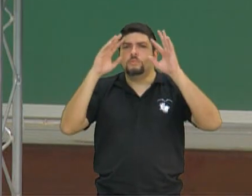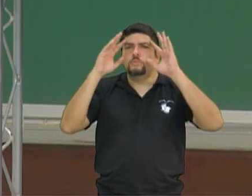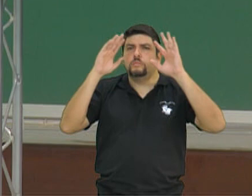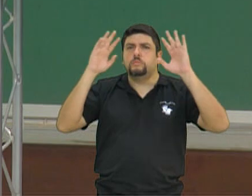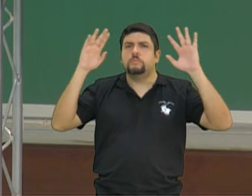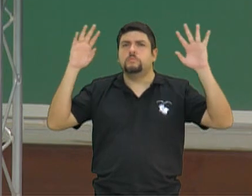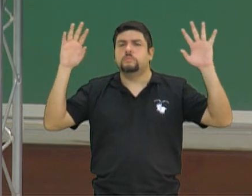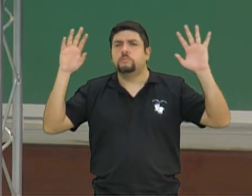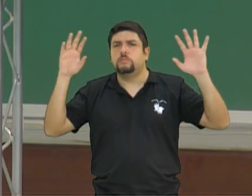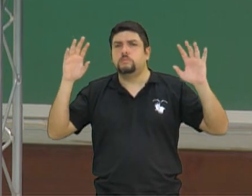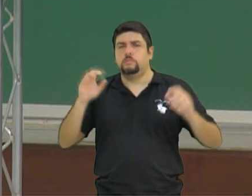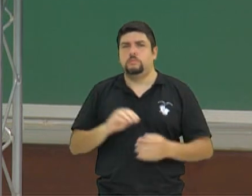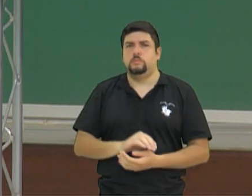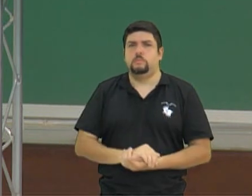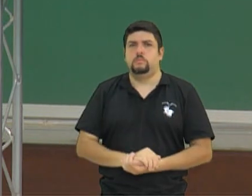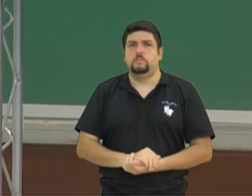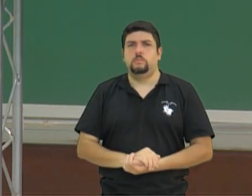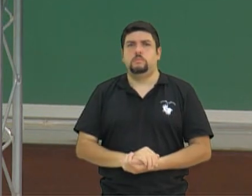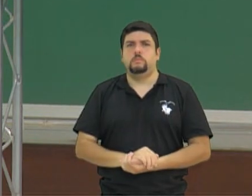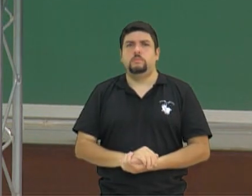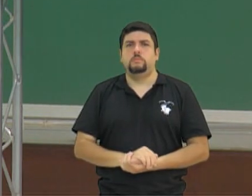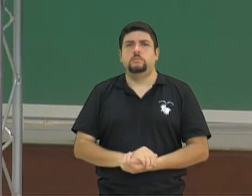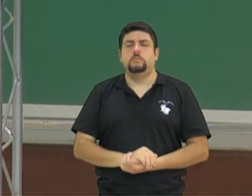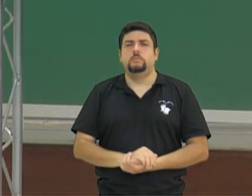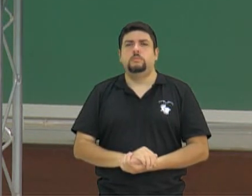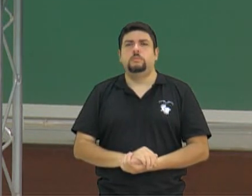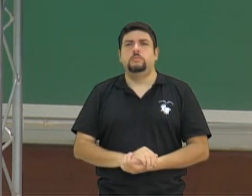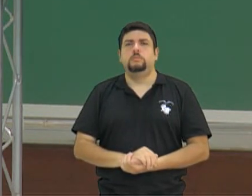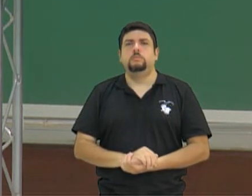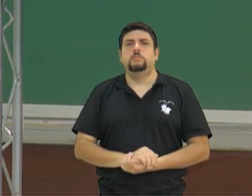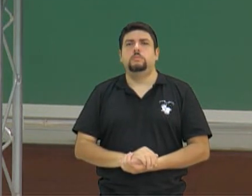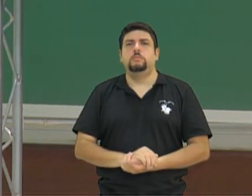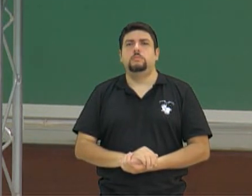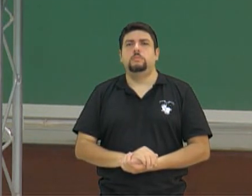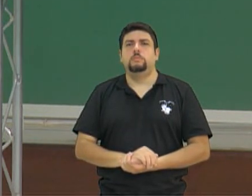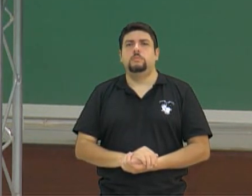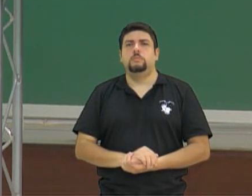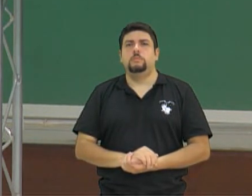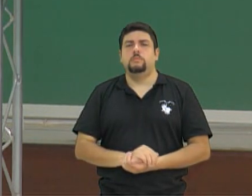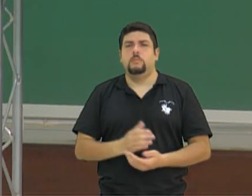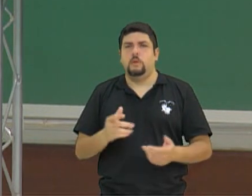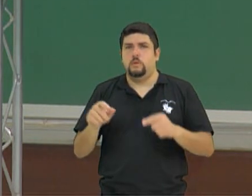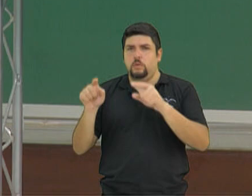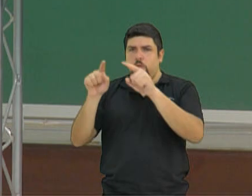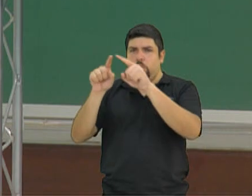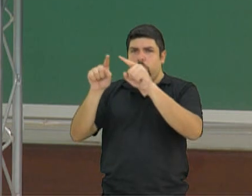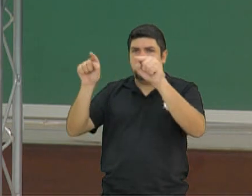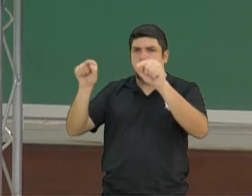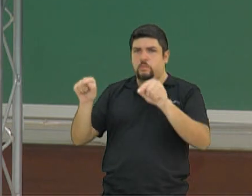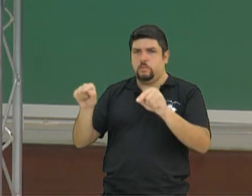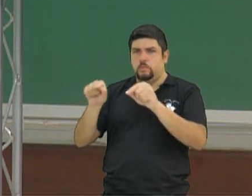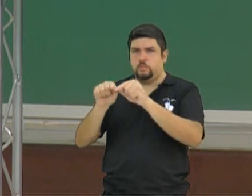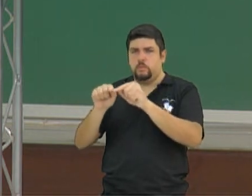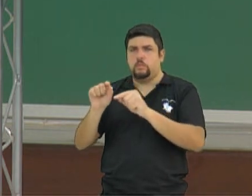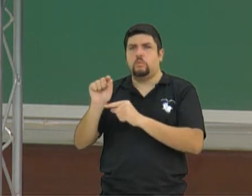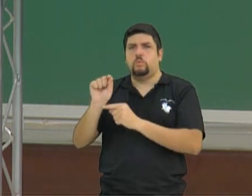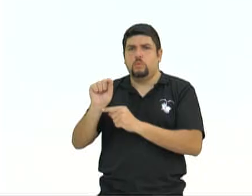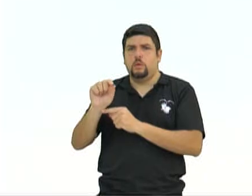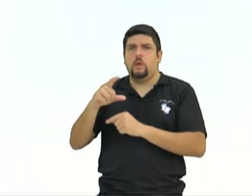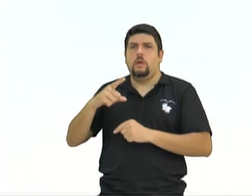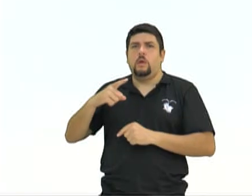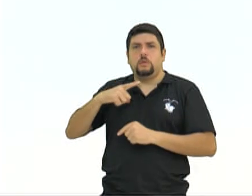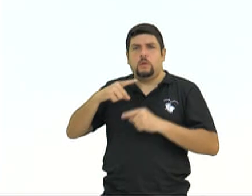tá? Vamos seguir. Reading for Critical Thinking. Aqui do lado, pessoal, eu tenho uma outra parte da